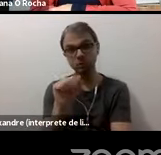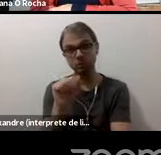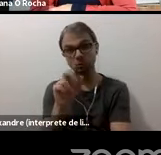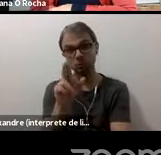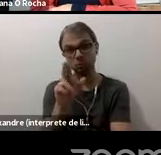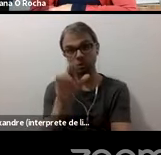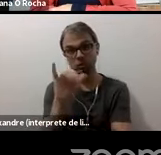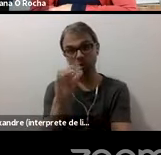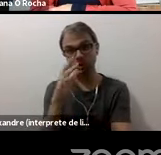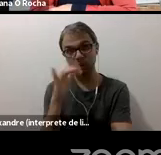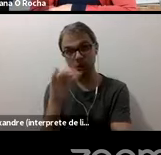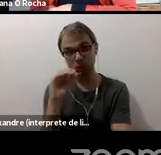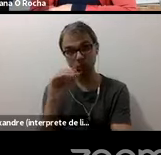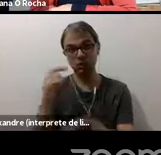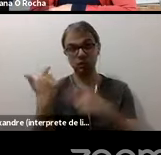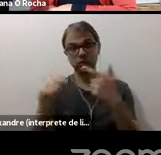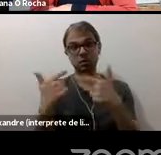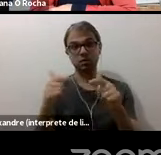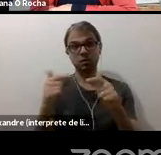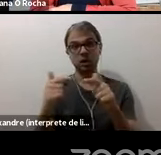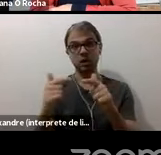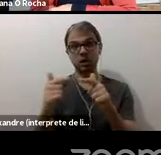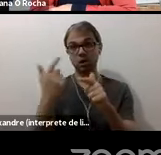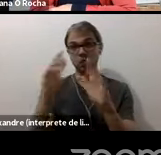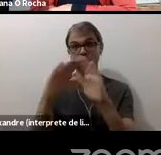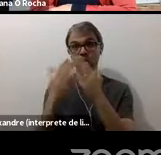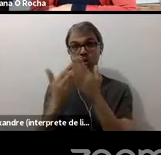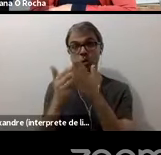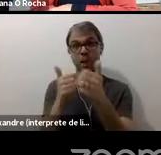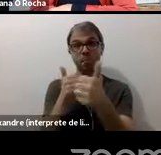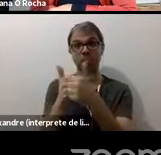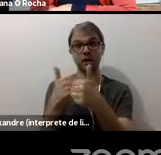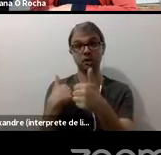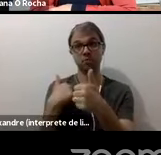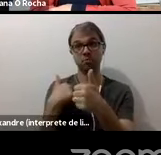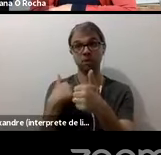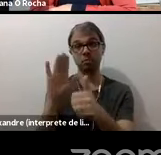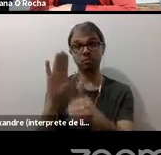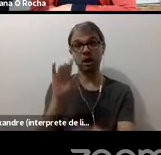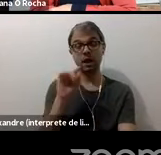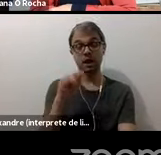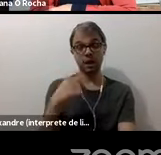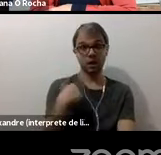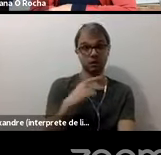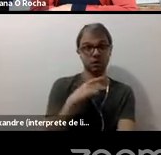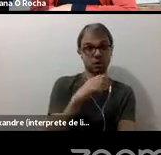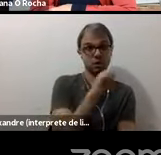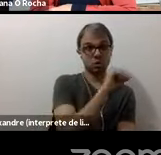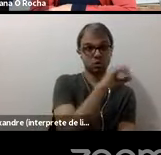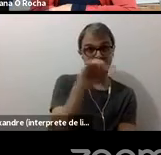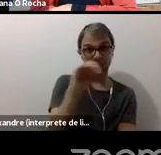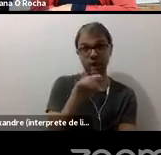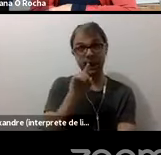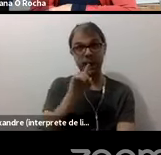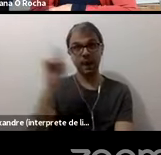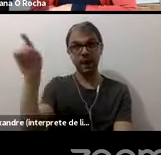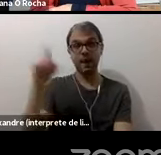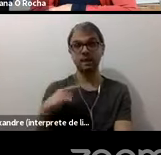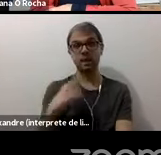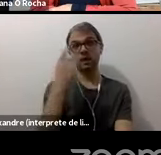mesmo território, tem o dobro de alunos. Então, tem 800 alunos em um período. Então,